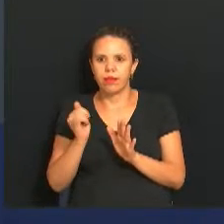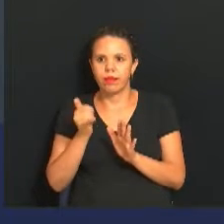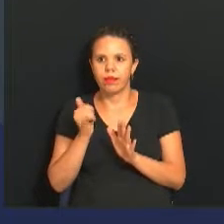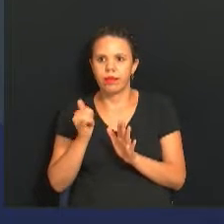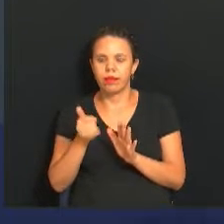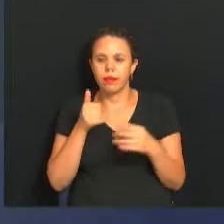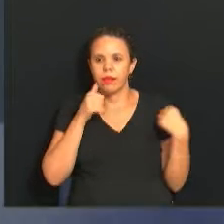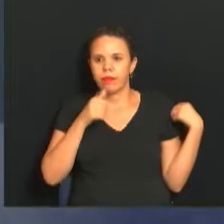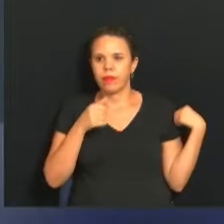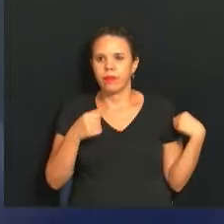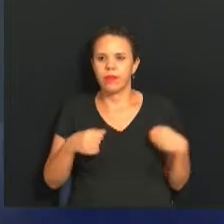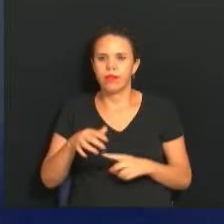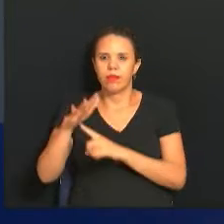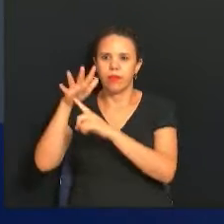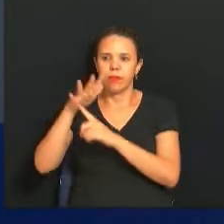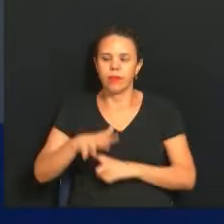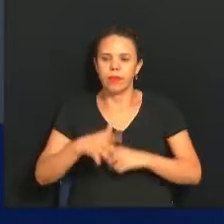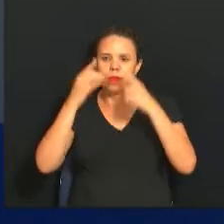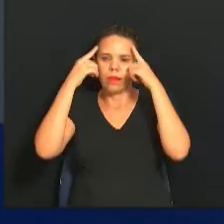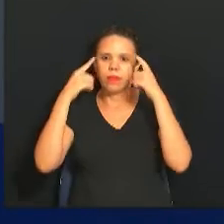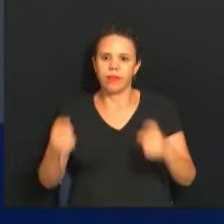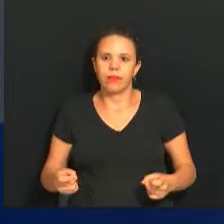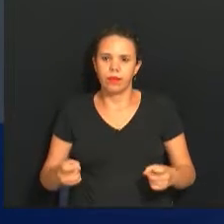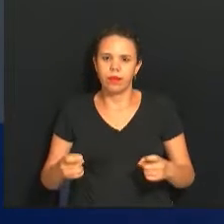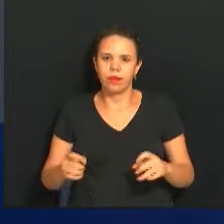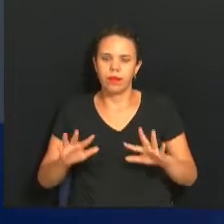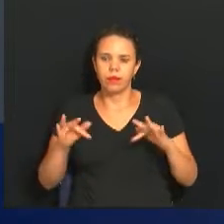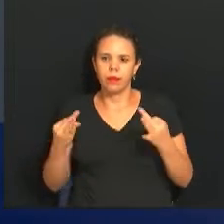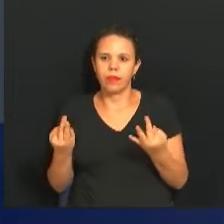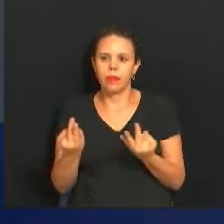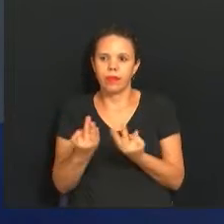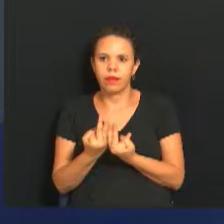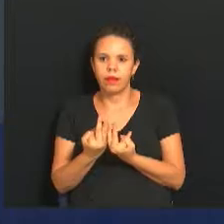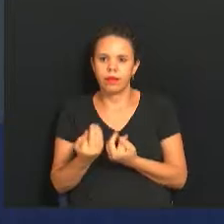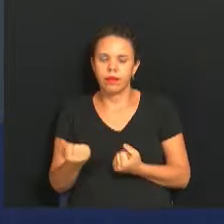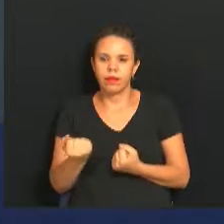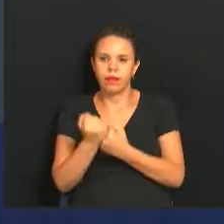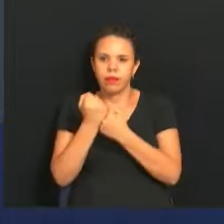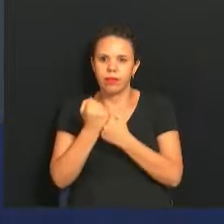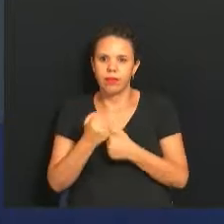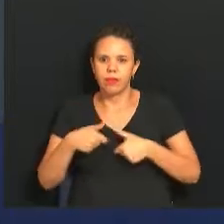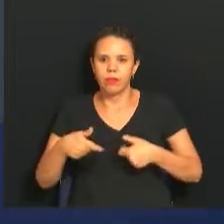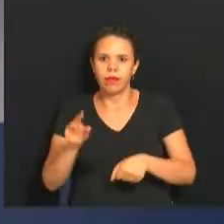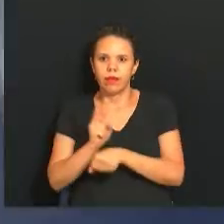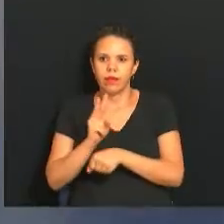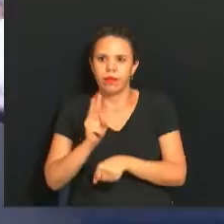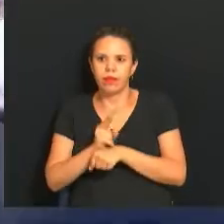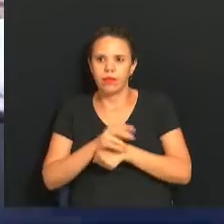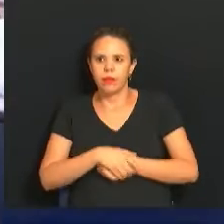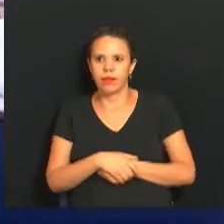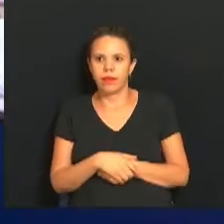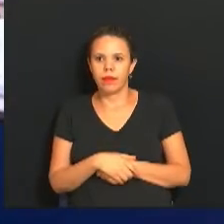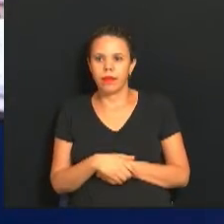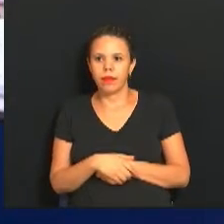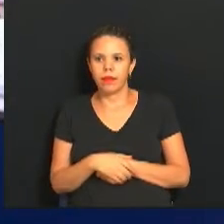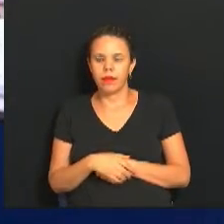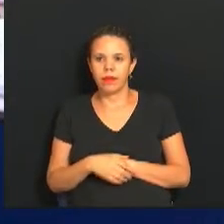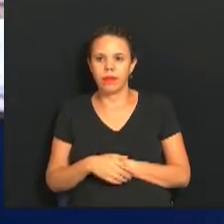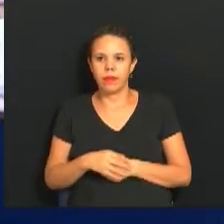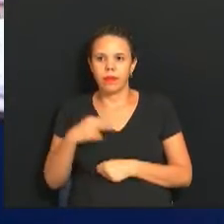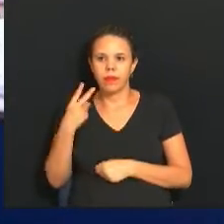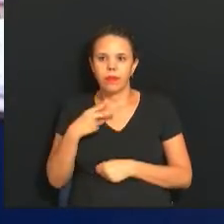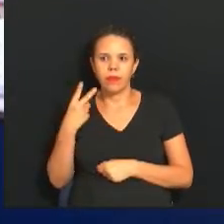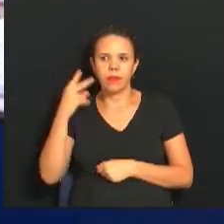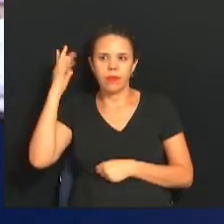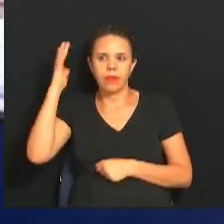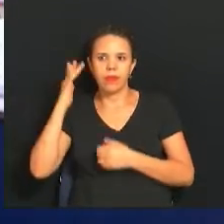a pessoas vitimadas por violência doméstica, amparadas com medidas protetivas. Vereadora Guida